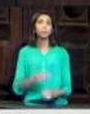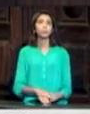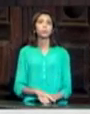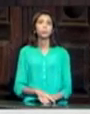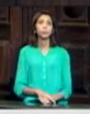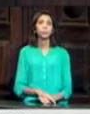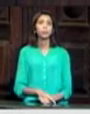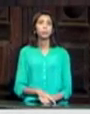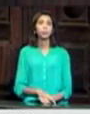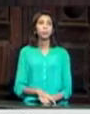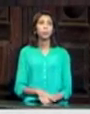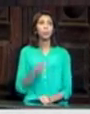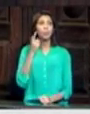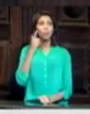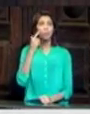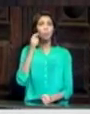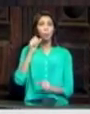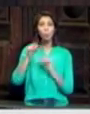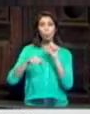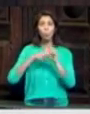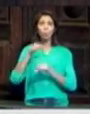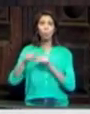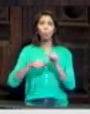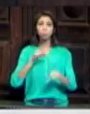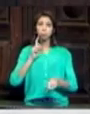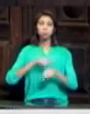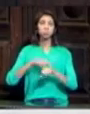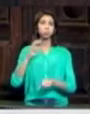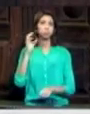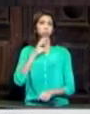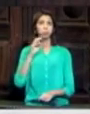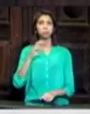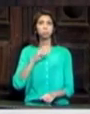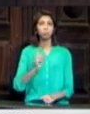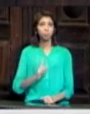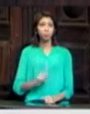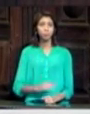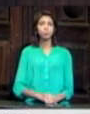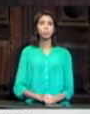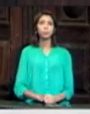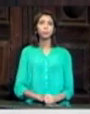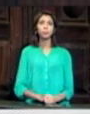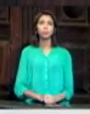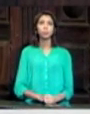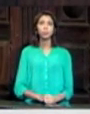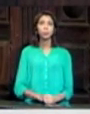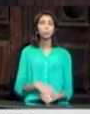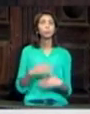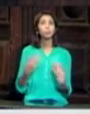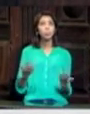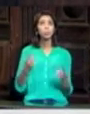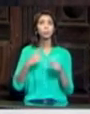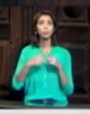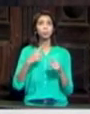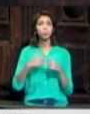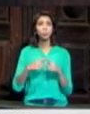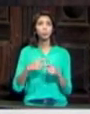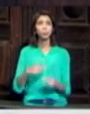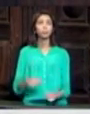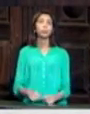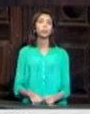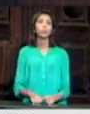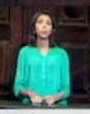se tenha a renovação automática do contrato da Via Lagos, visto que